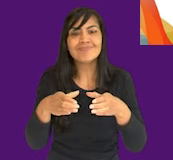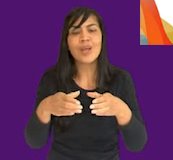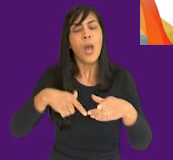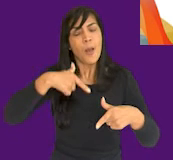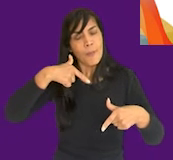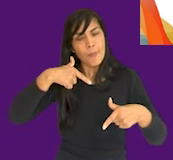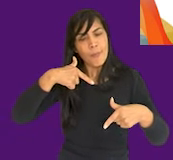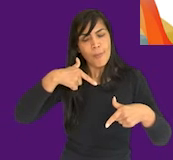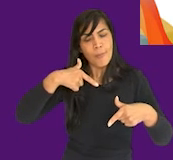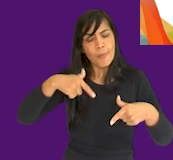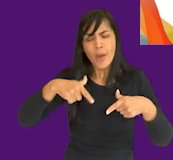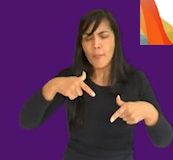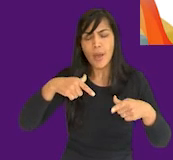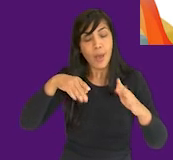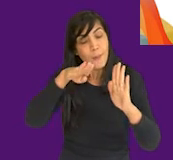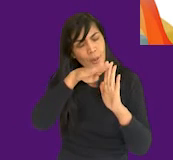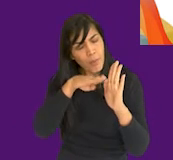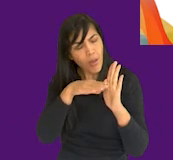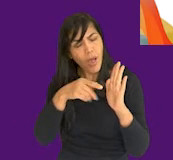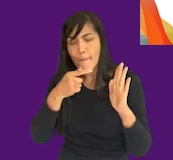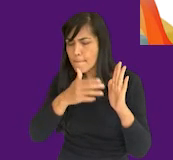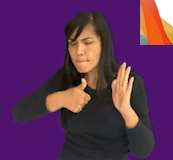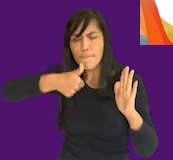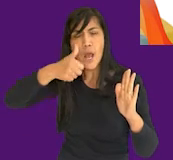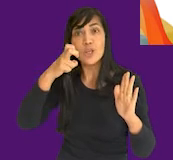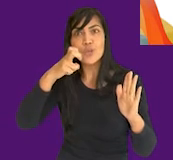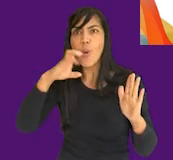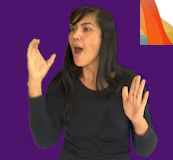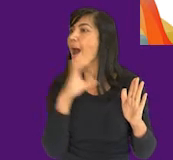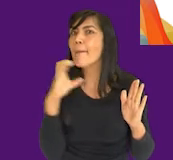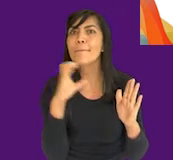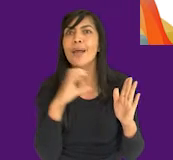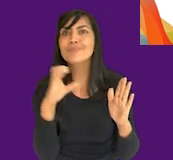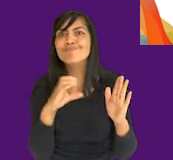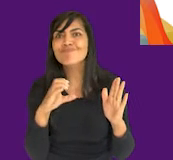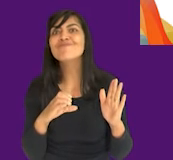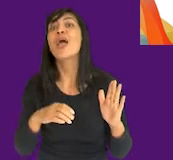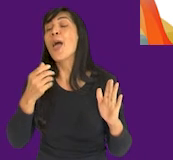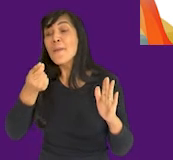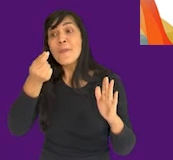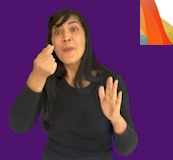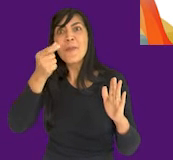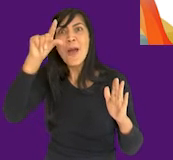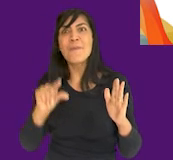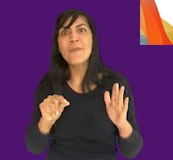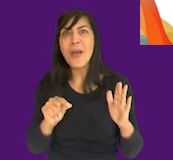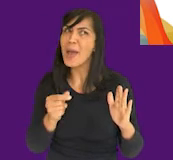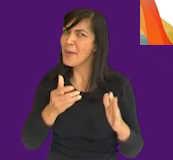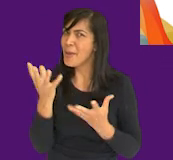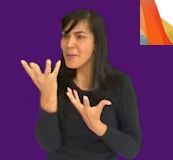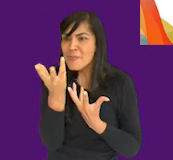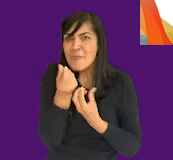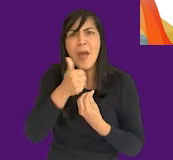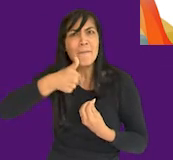esse essa forma de trabalhar e o resultado que cinco vezes mais rápida mais barata e melhor